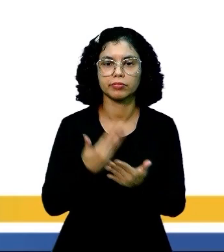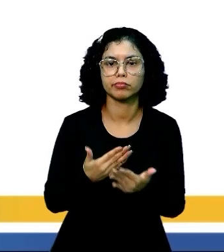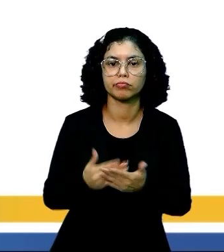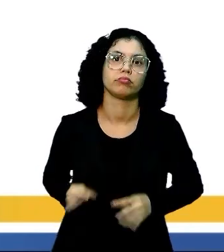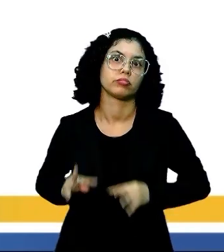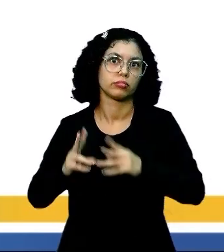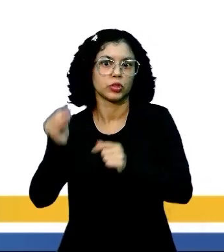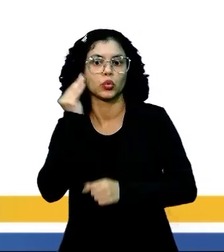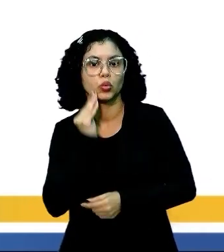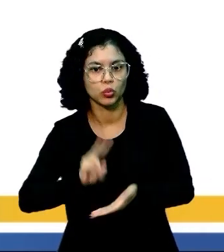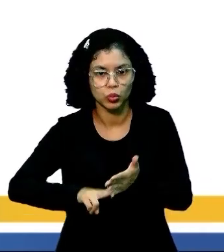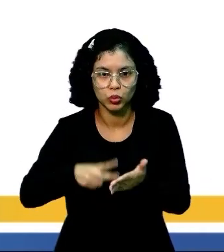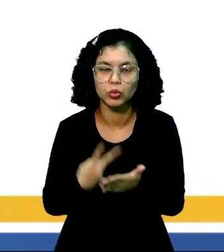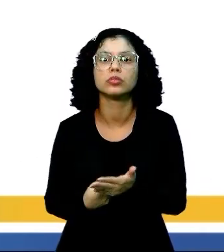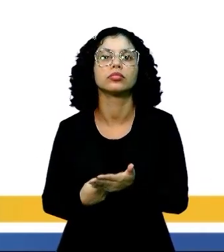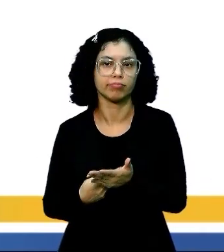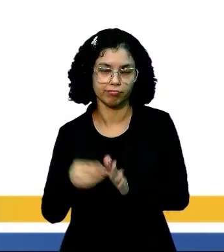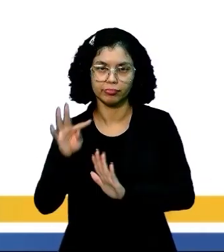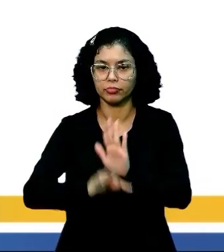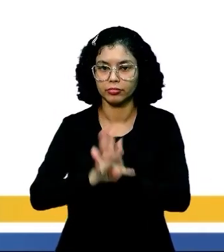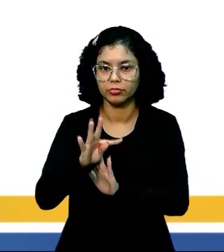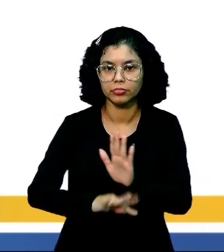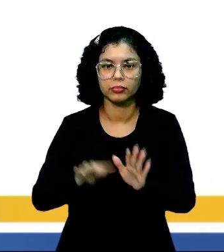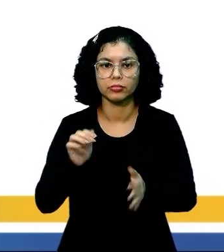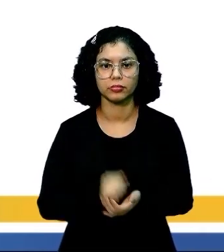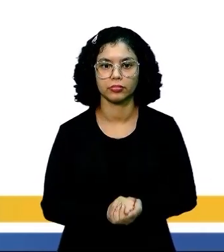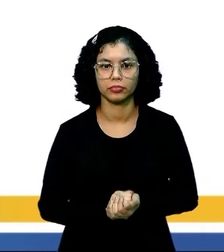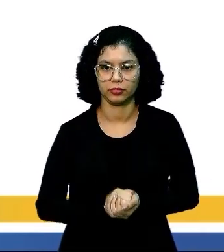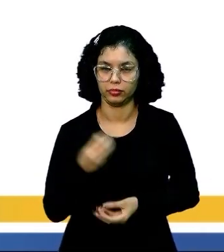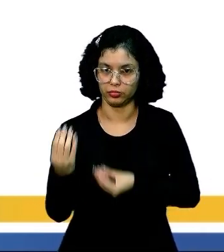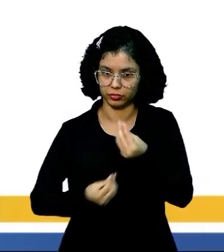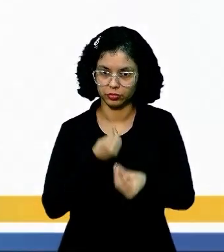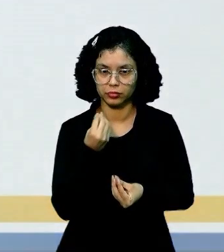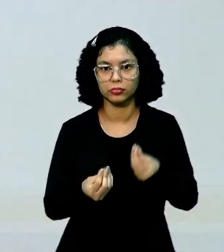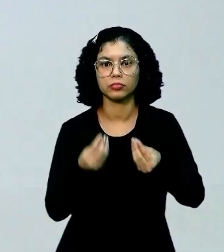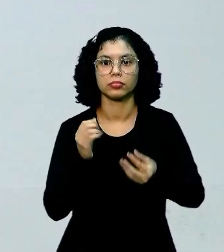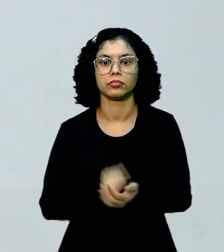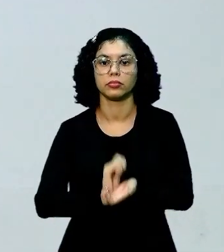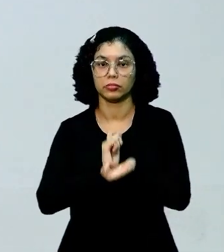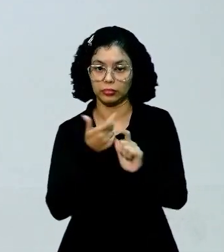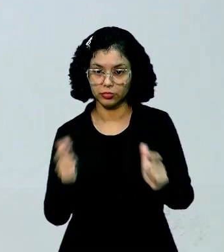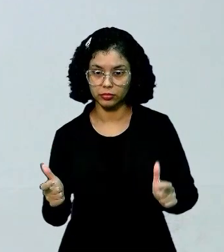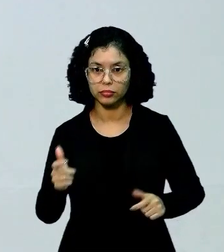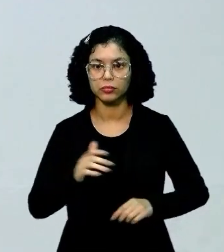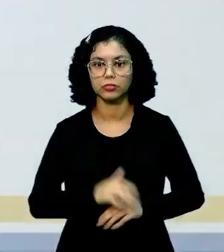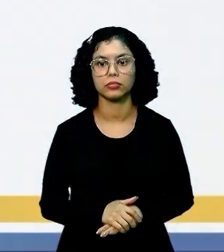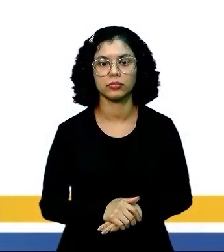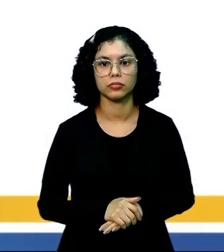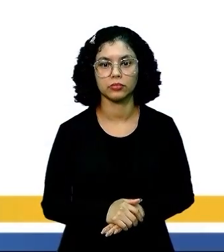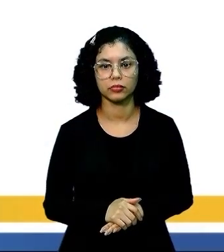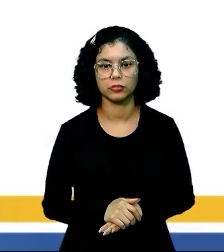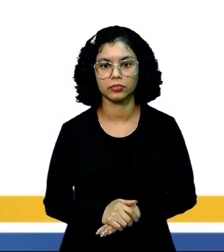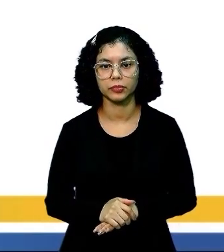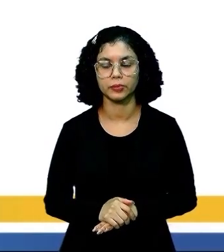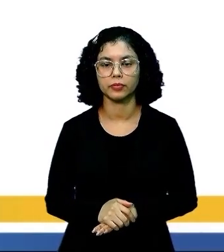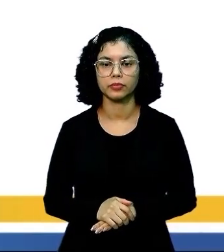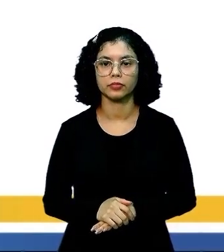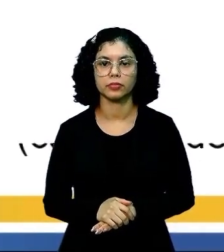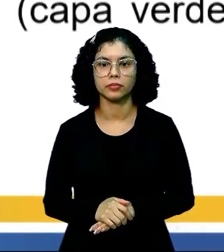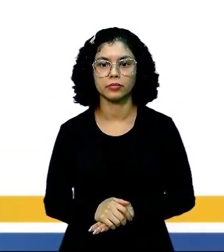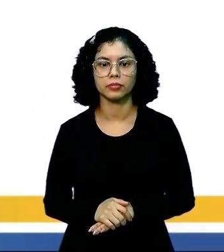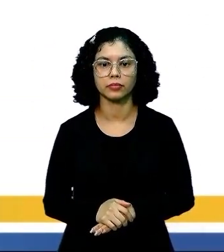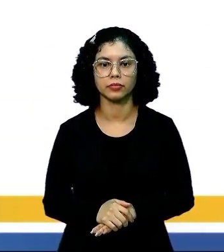todinha tentando traduzir esse texto aí, que, como eu disse, né? Ele é longo, tá? Então a gente vai aqui